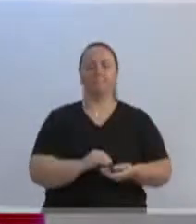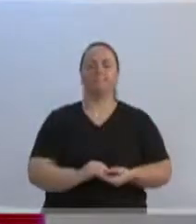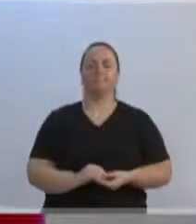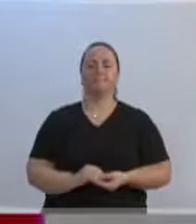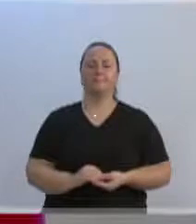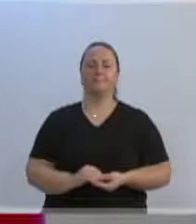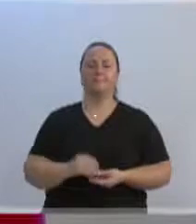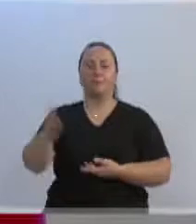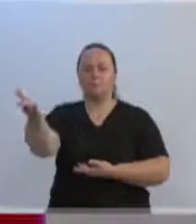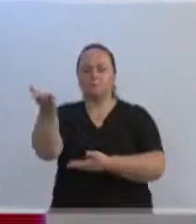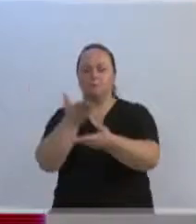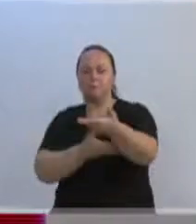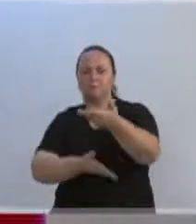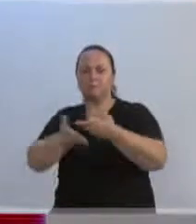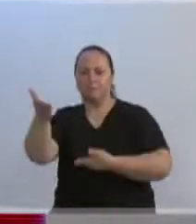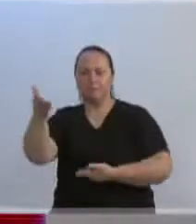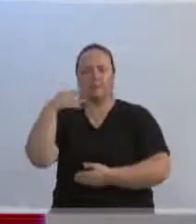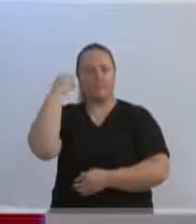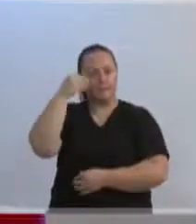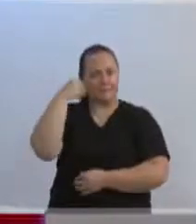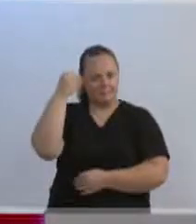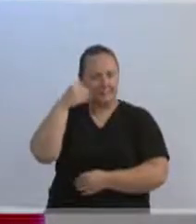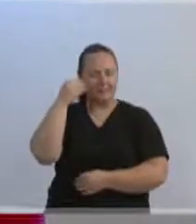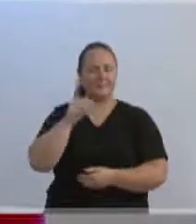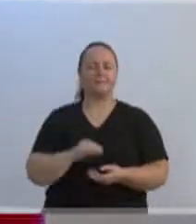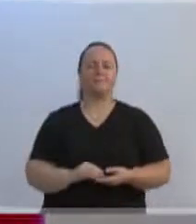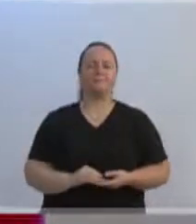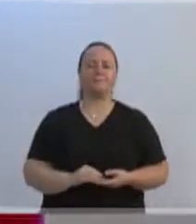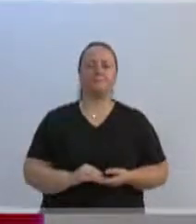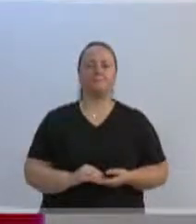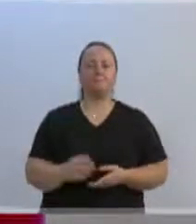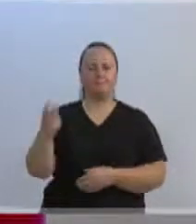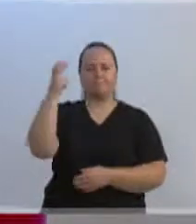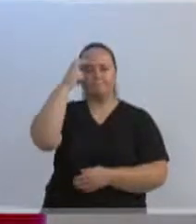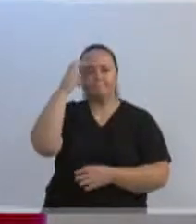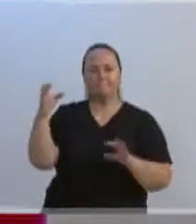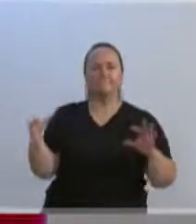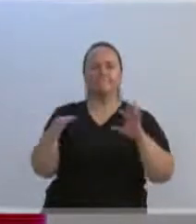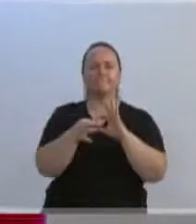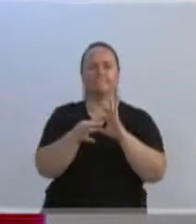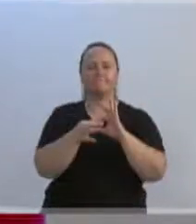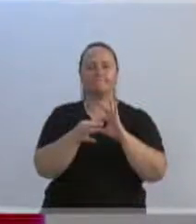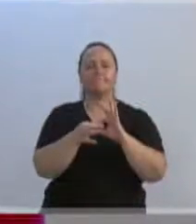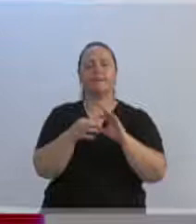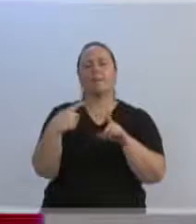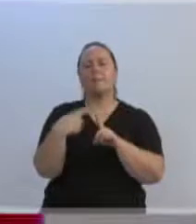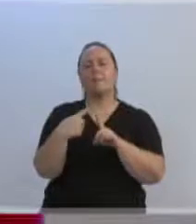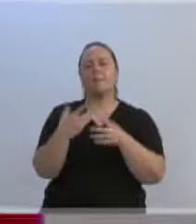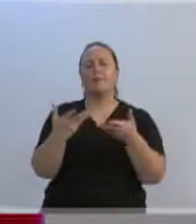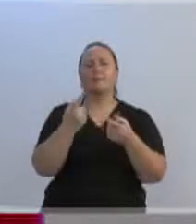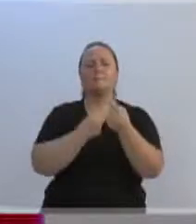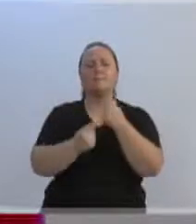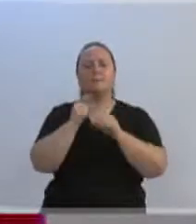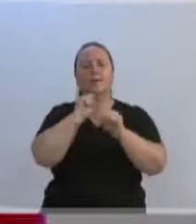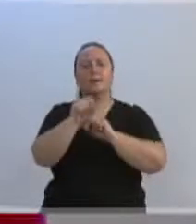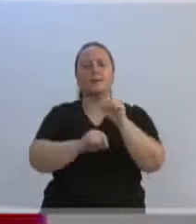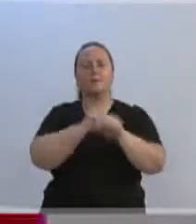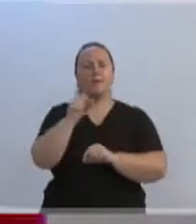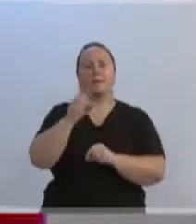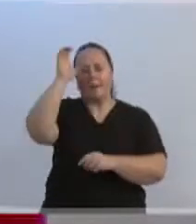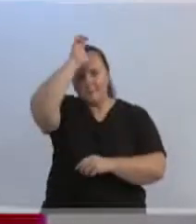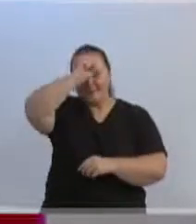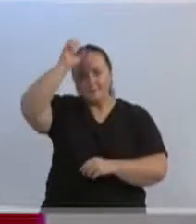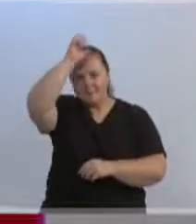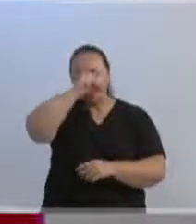o fst cultura comprometido em oferecer oportunidades de aprendizagem cultural através de programas de